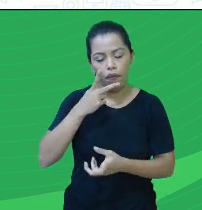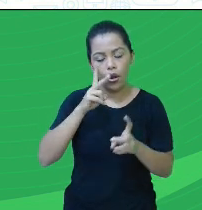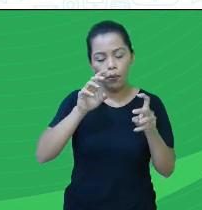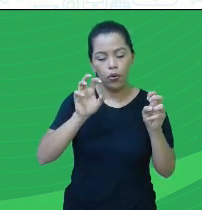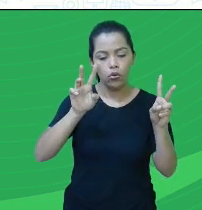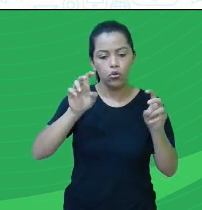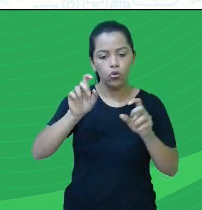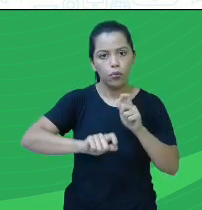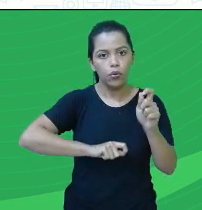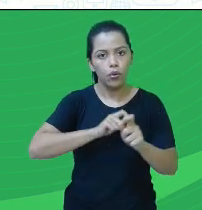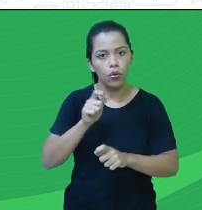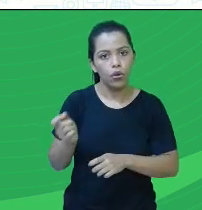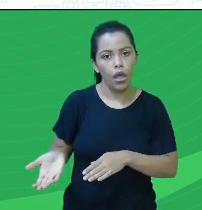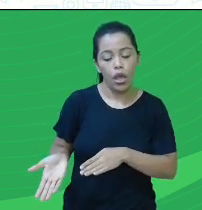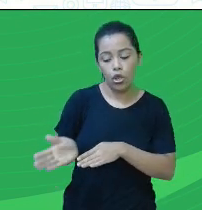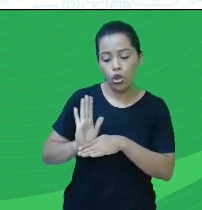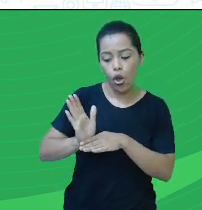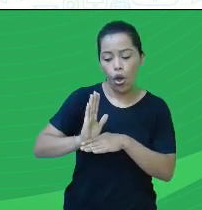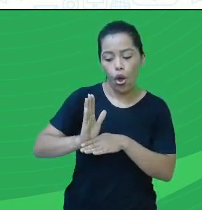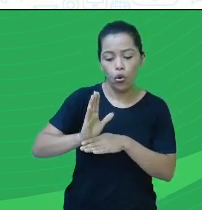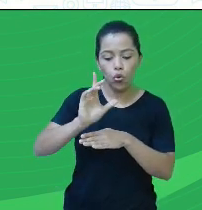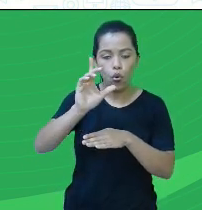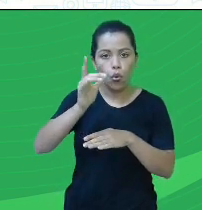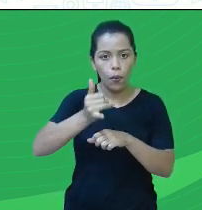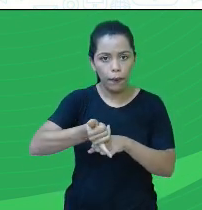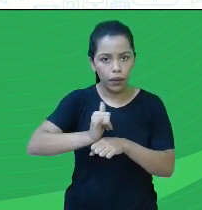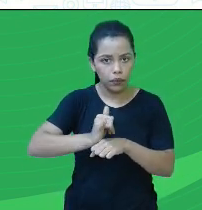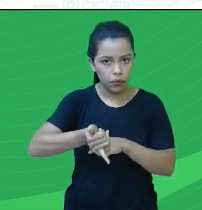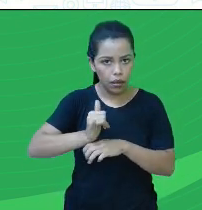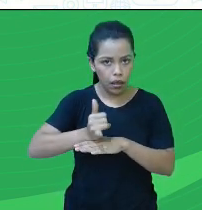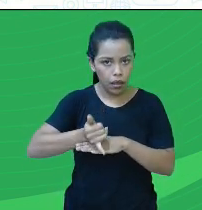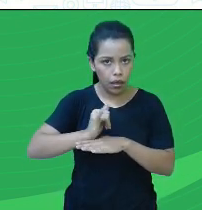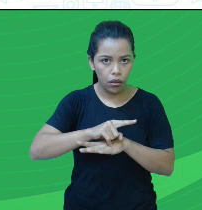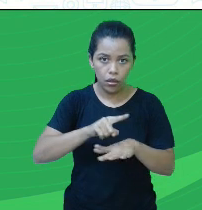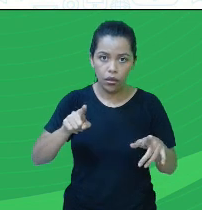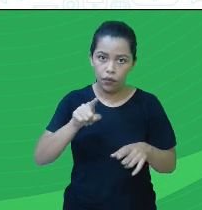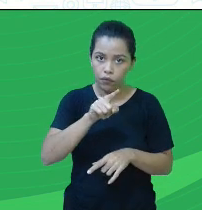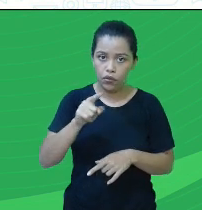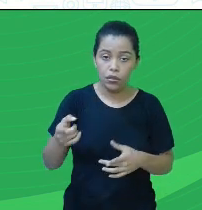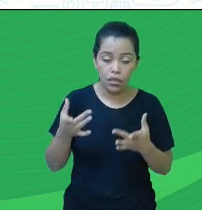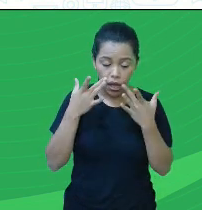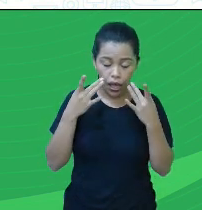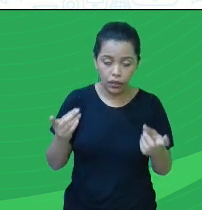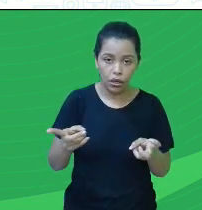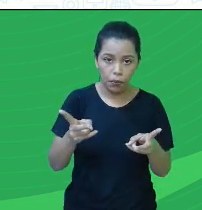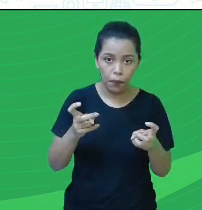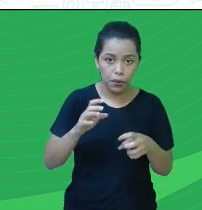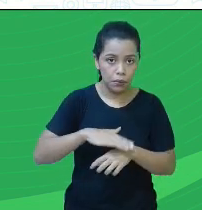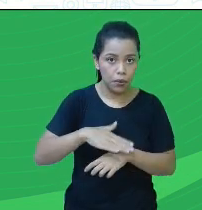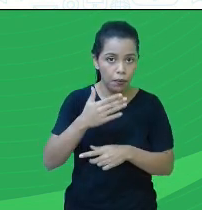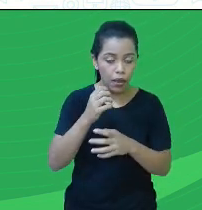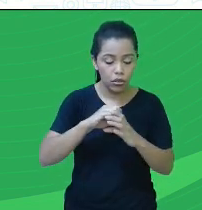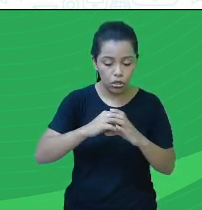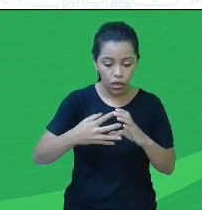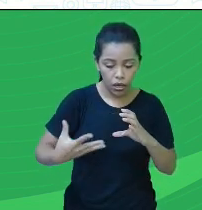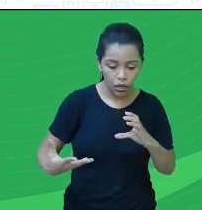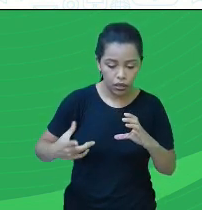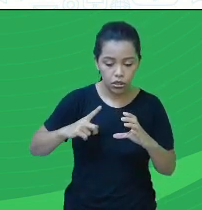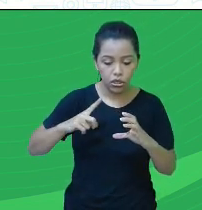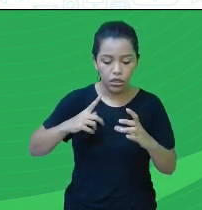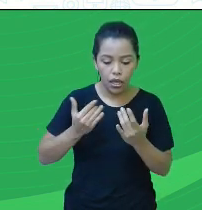o documentário. Aí você vai ficando aí atento para já ir percebendo mais